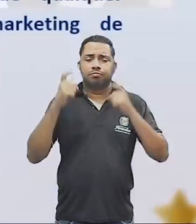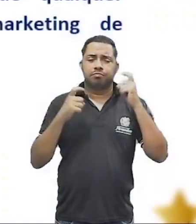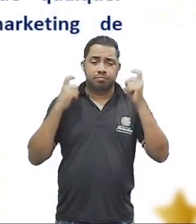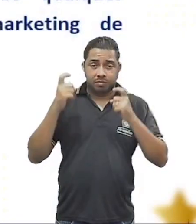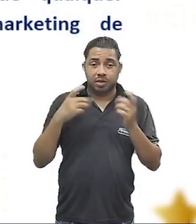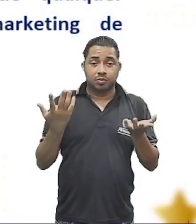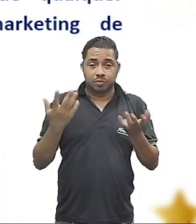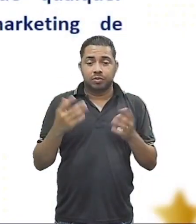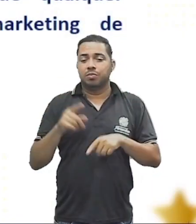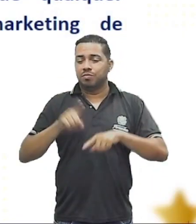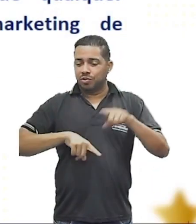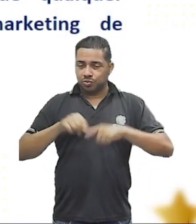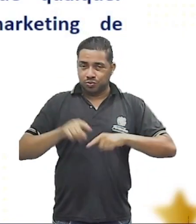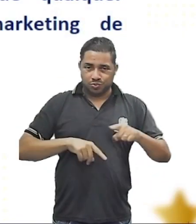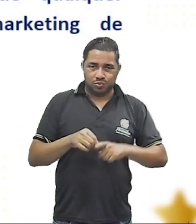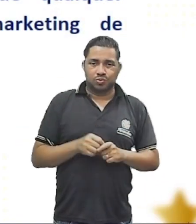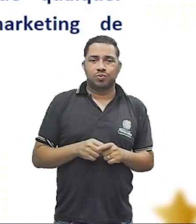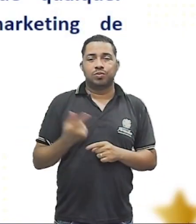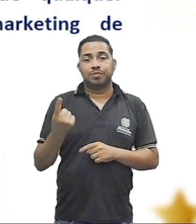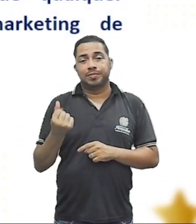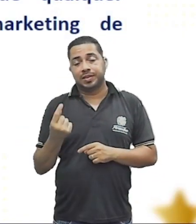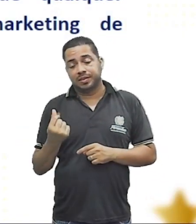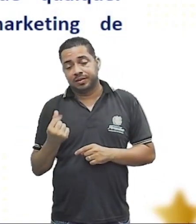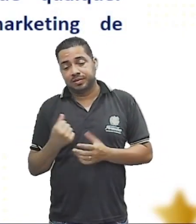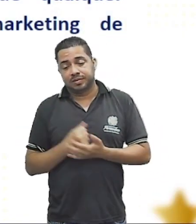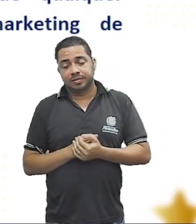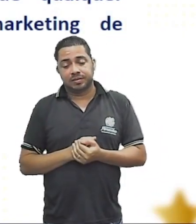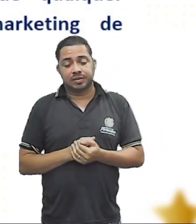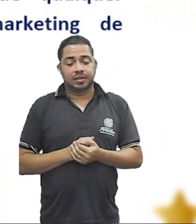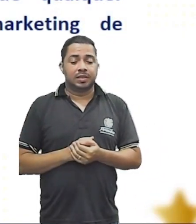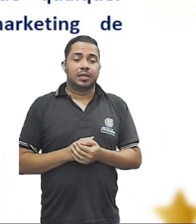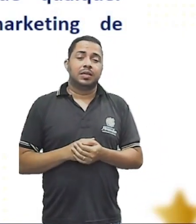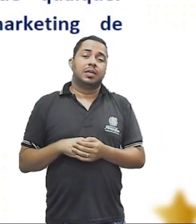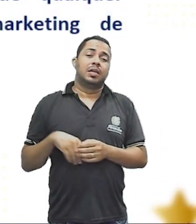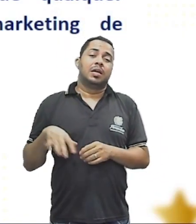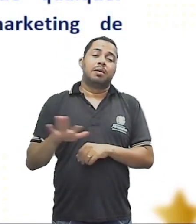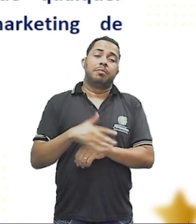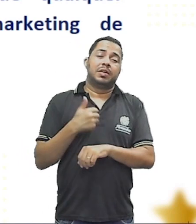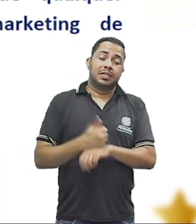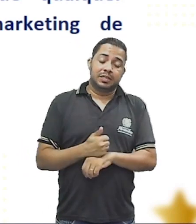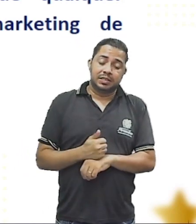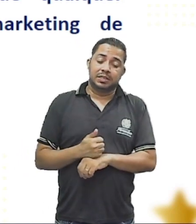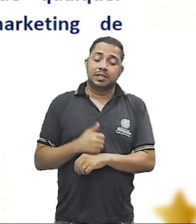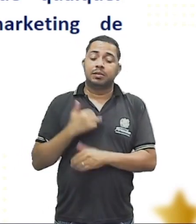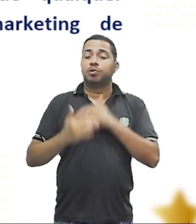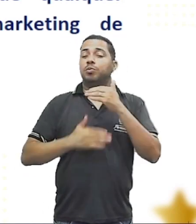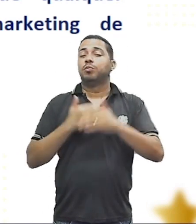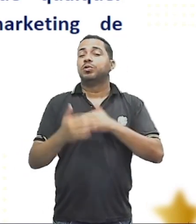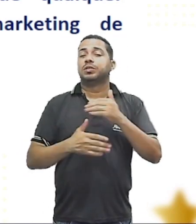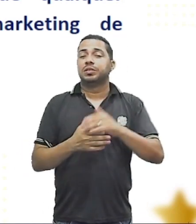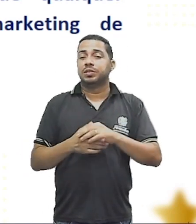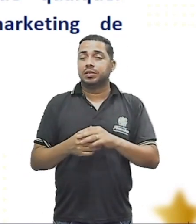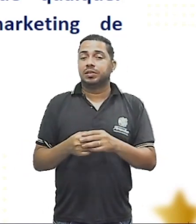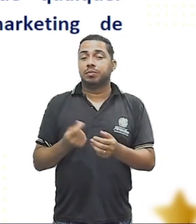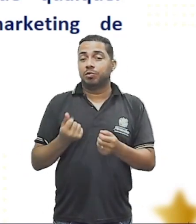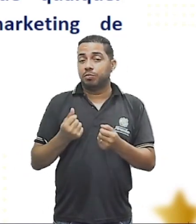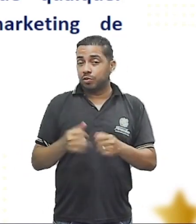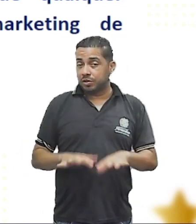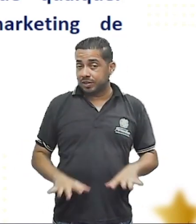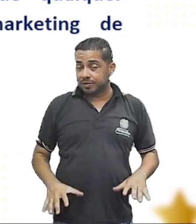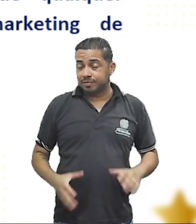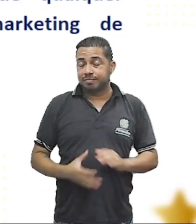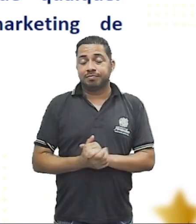com o produto, o preço, a praça e a promoção. São 4 pilares,